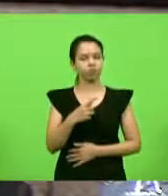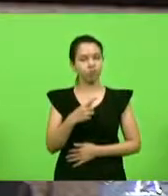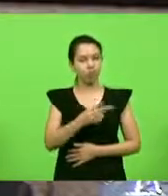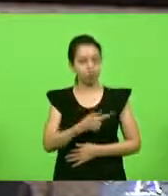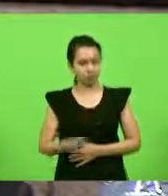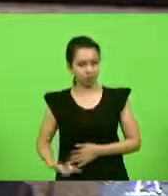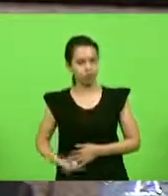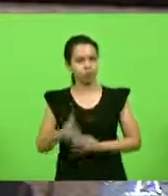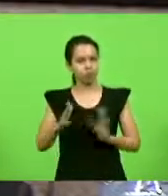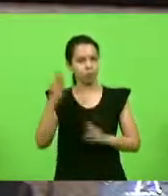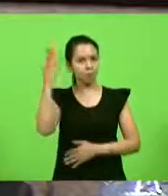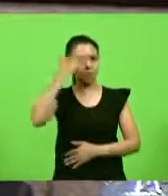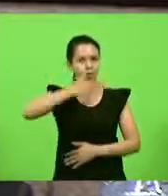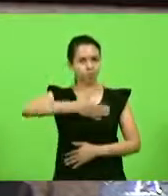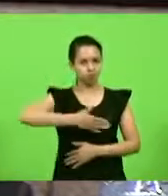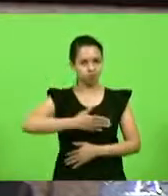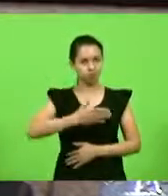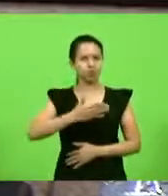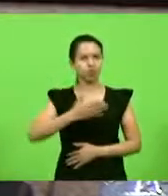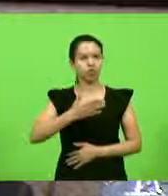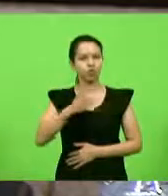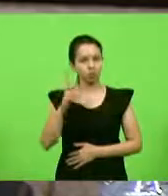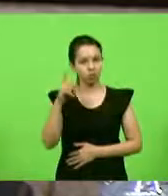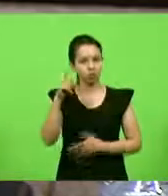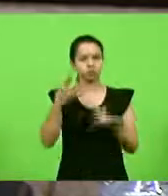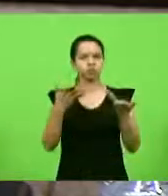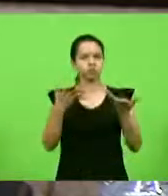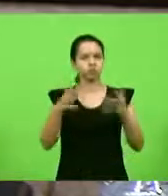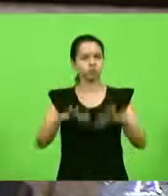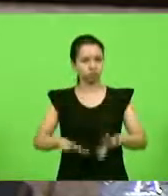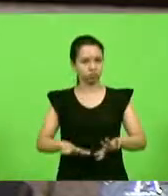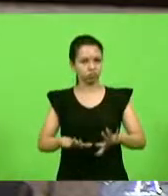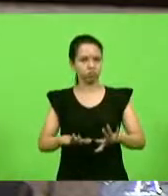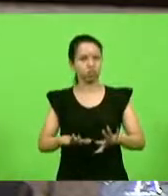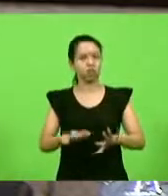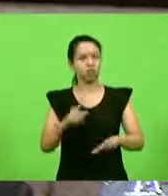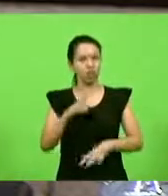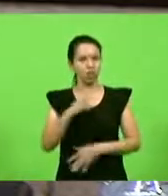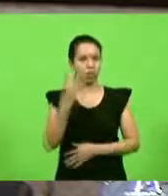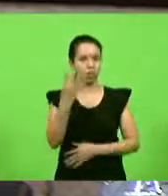deputado Marco Vieira acaba de declinar aqui, que há